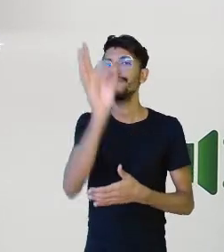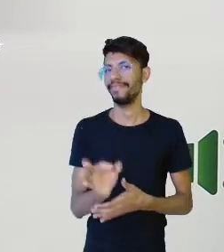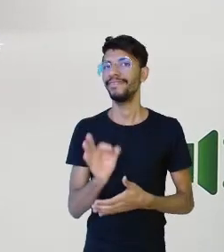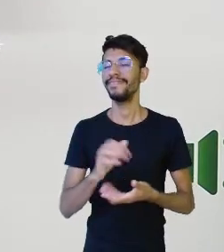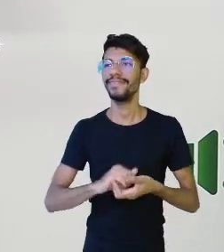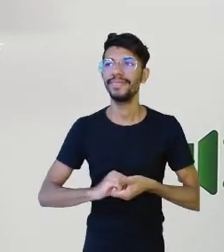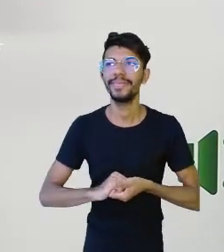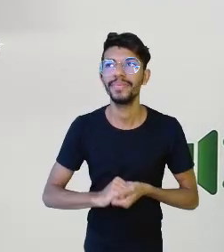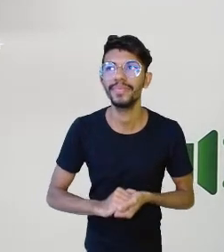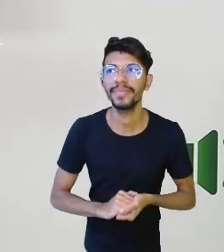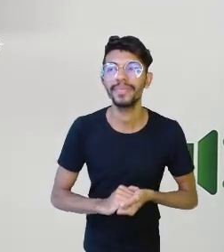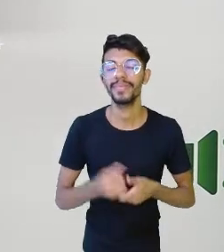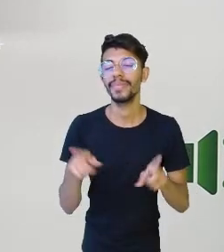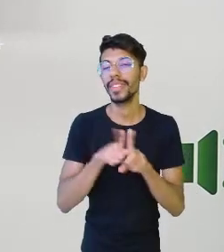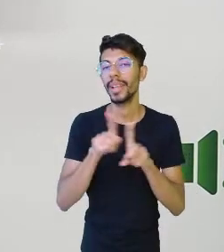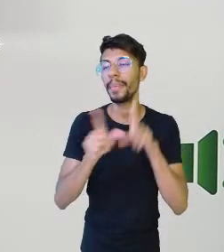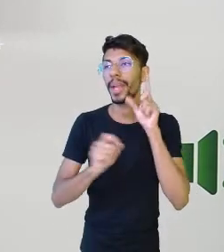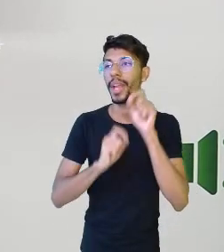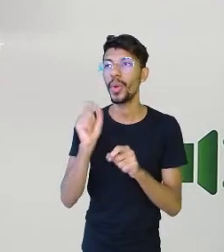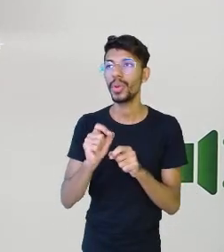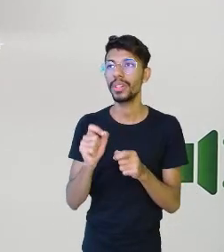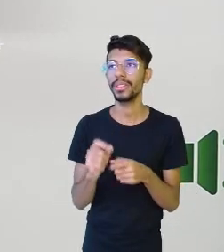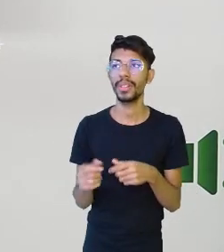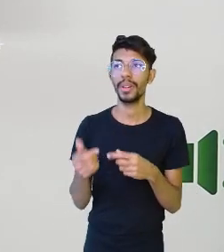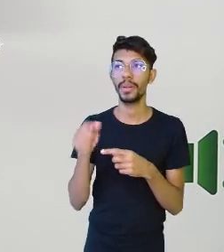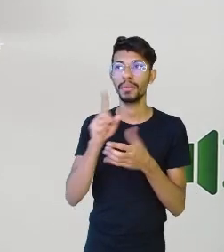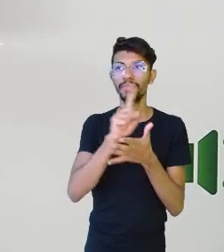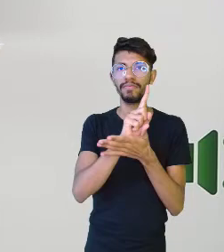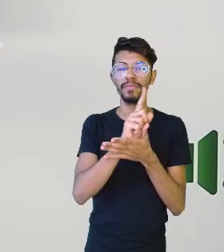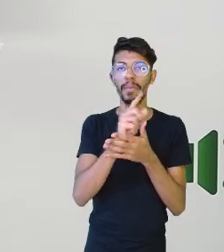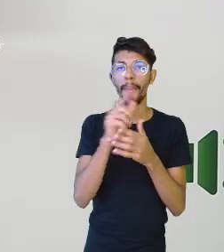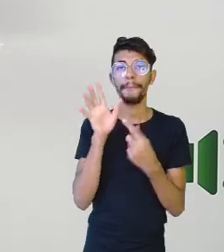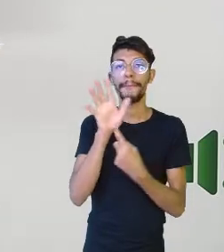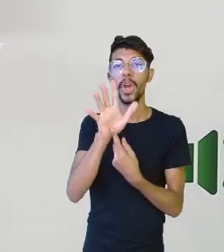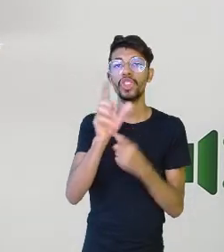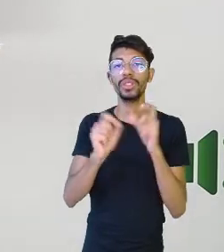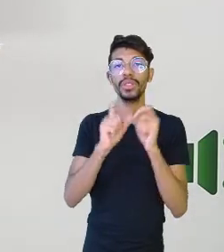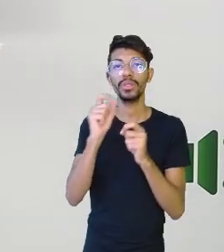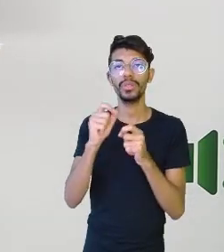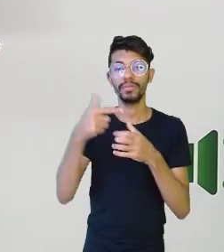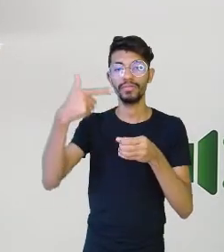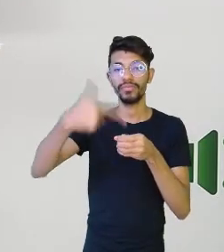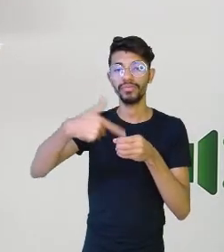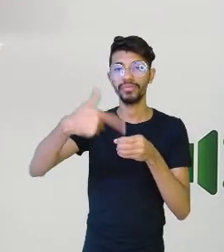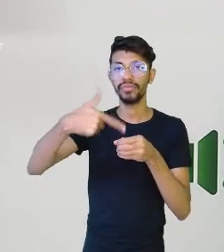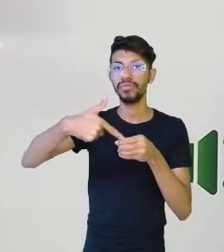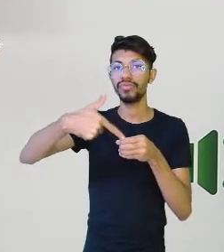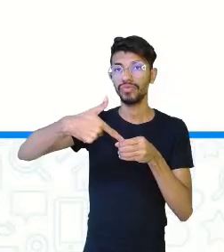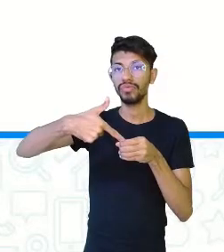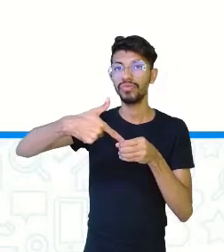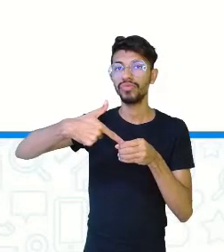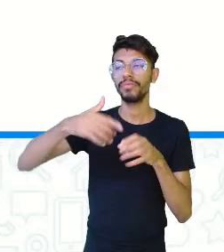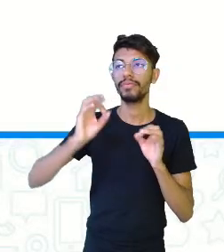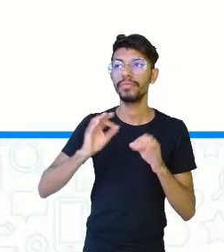Outra situação é indicador de combustível. Isso é muito